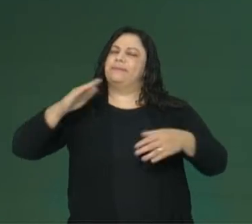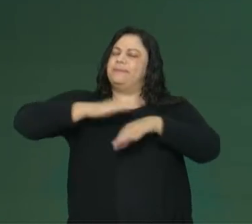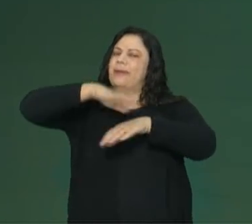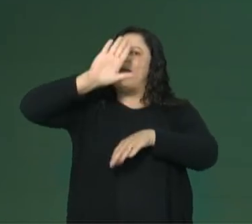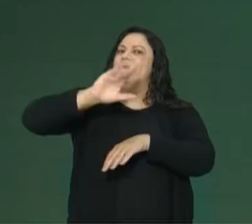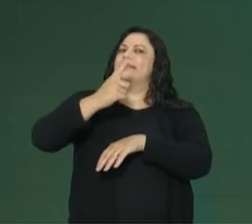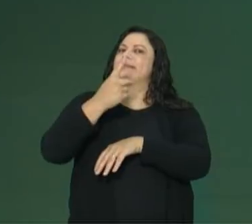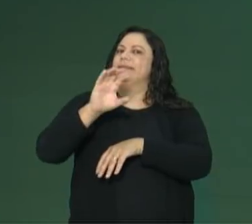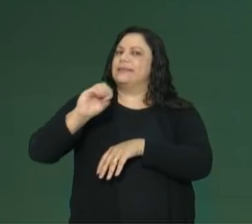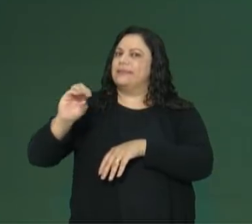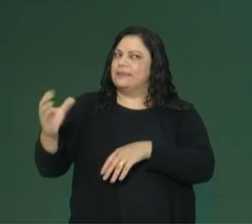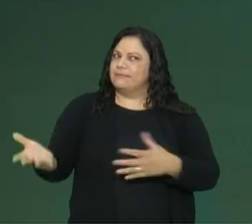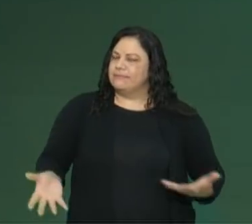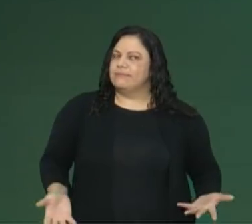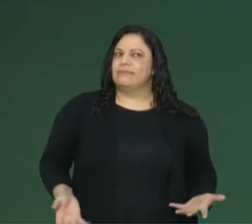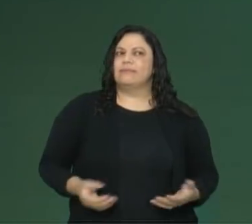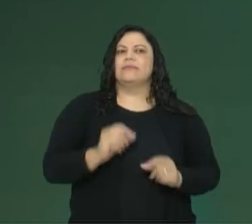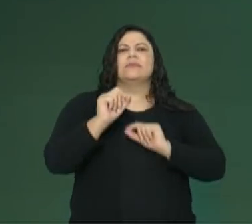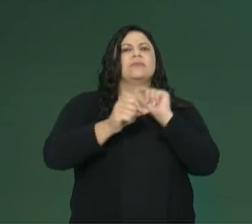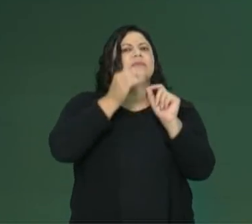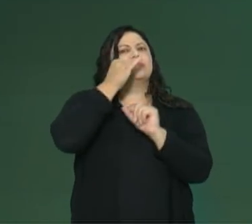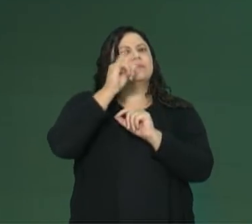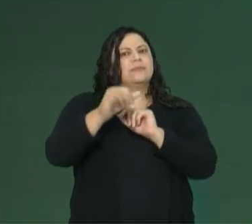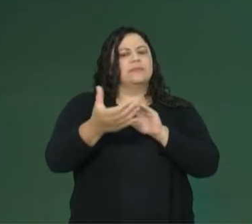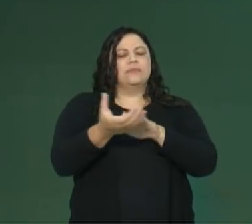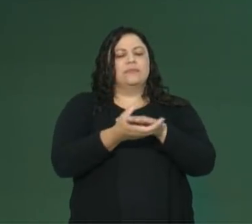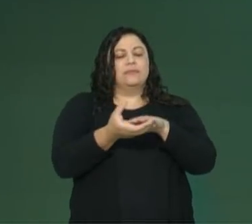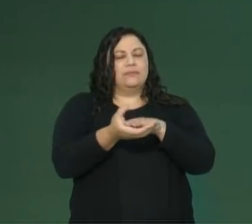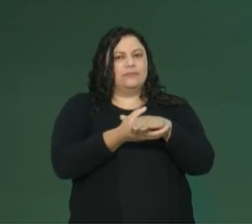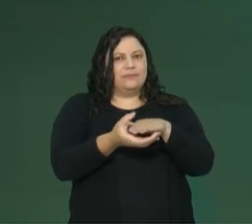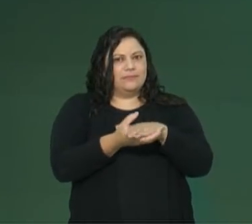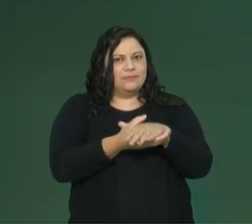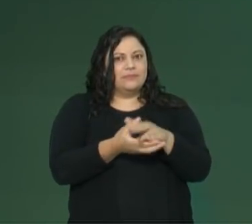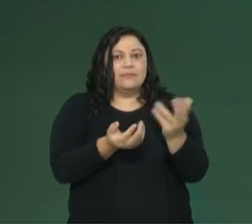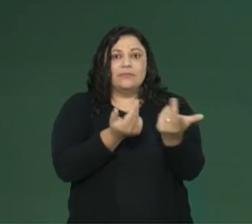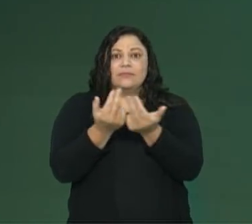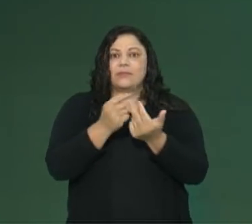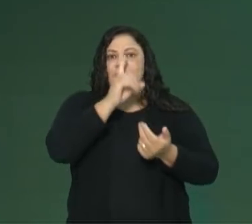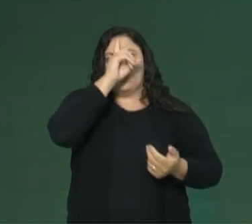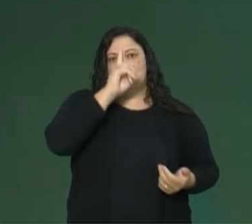como é que você se previne? Uso de calçados, igual ao amarelão.